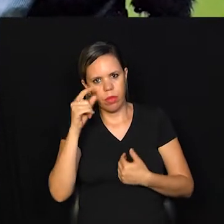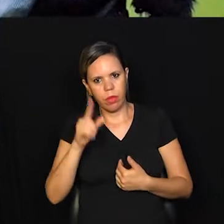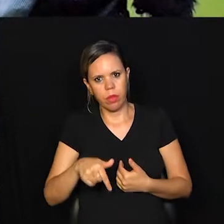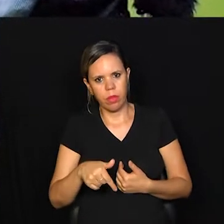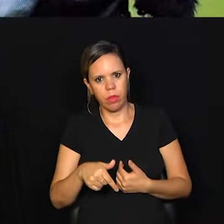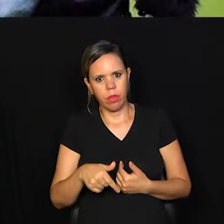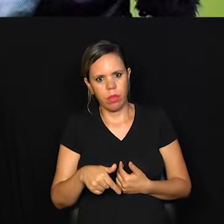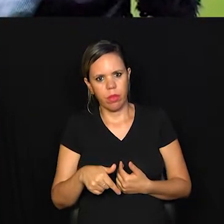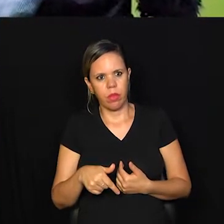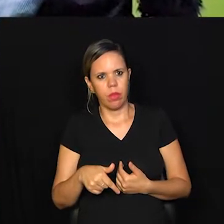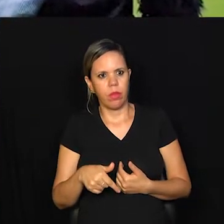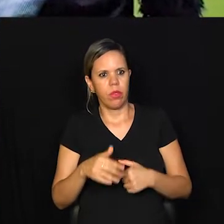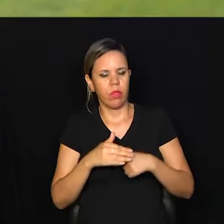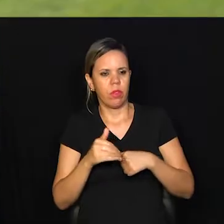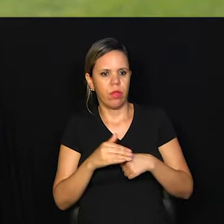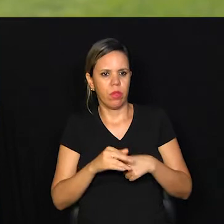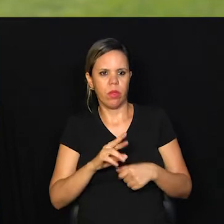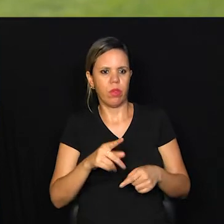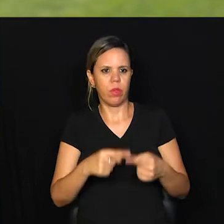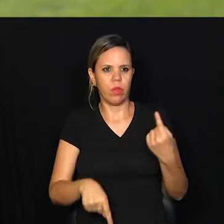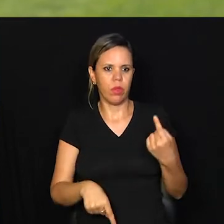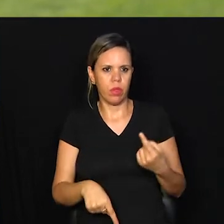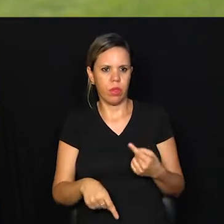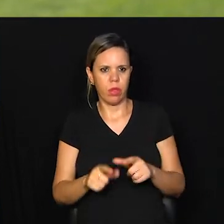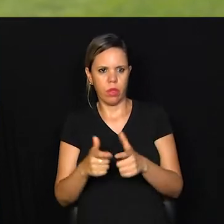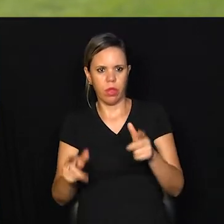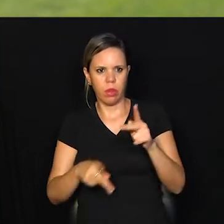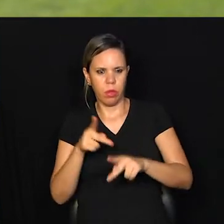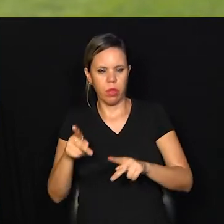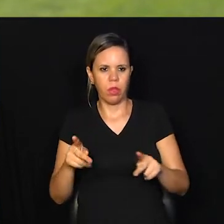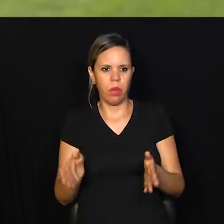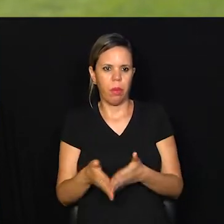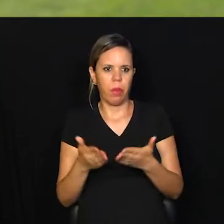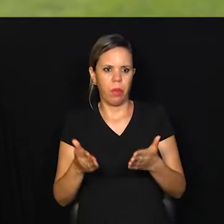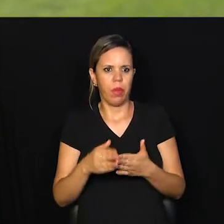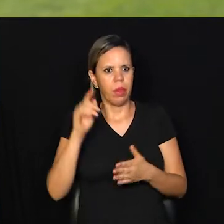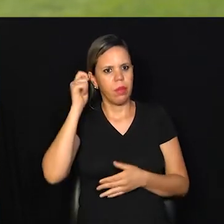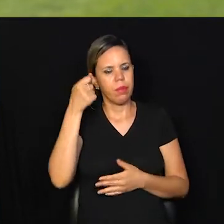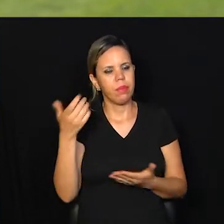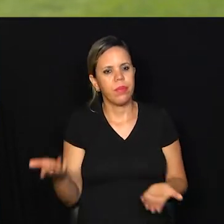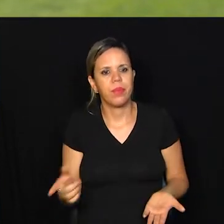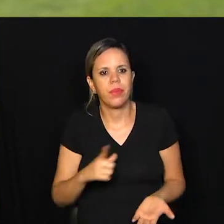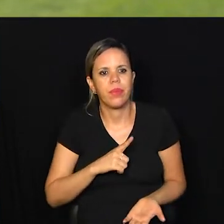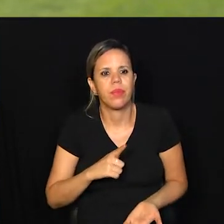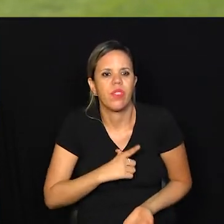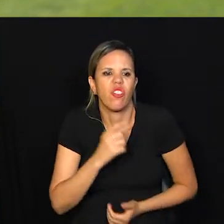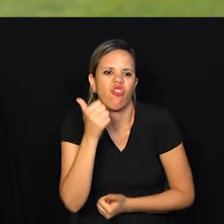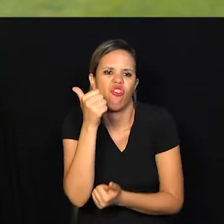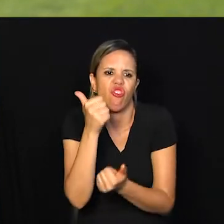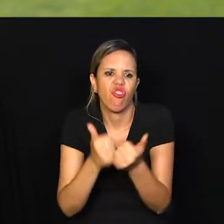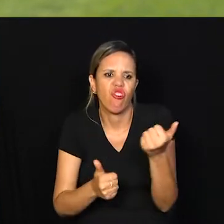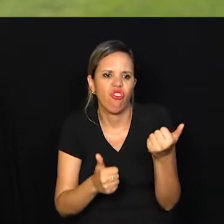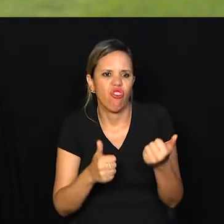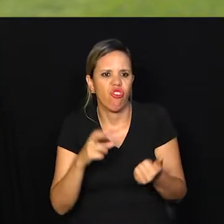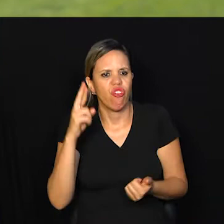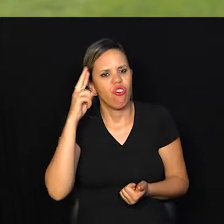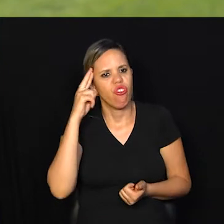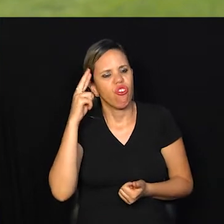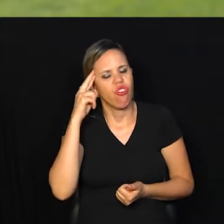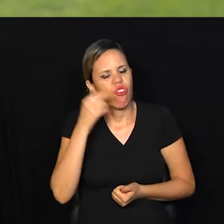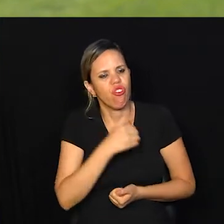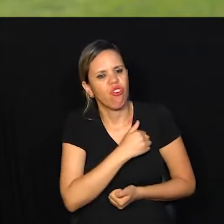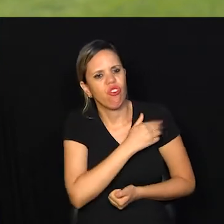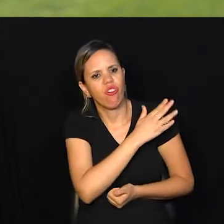como seu mascote. Então não faz sentido um clube que a maioria da sua torcida é pobre, negra, ter uma diretoria totalmente elitista,